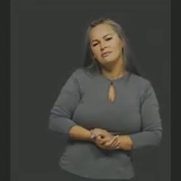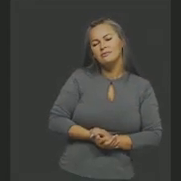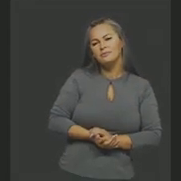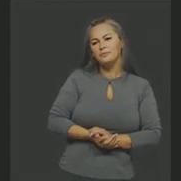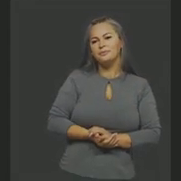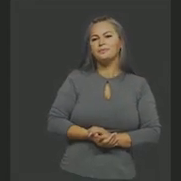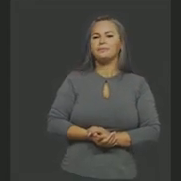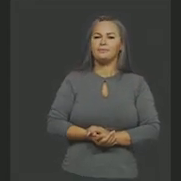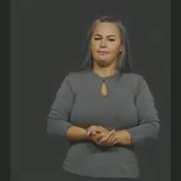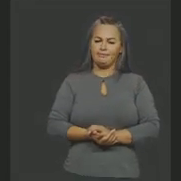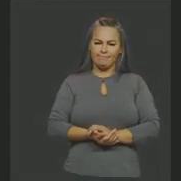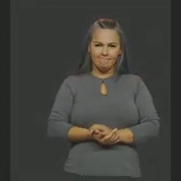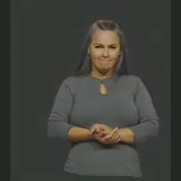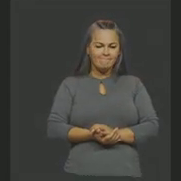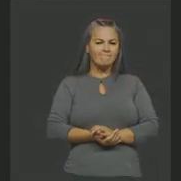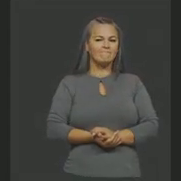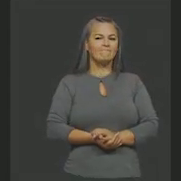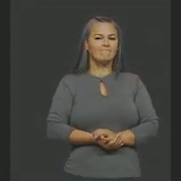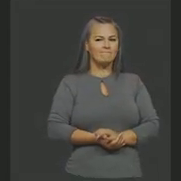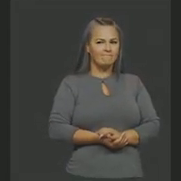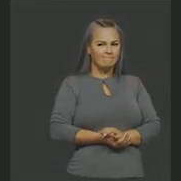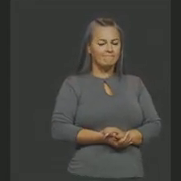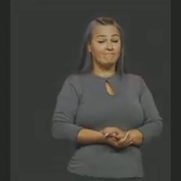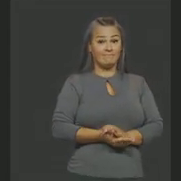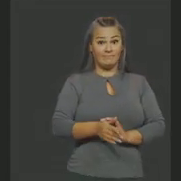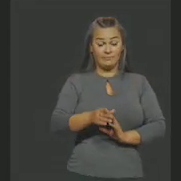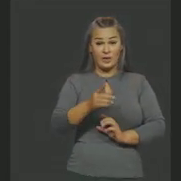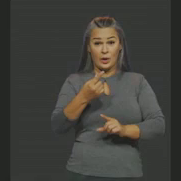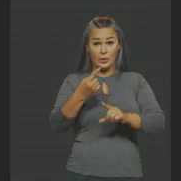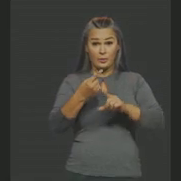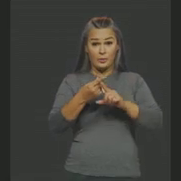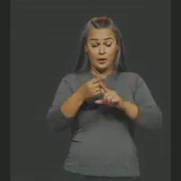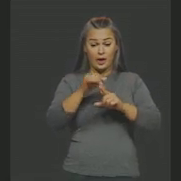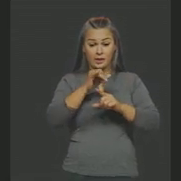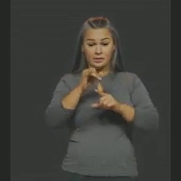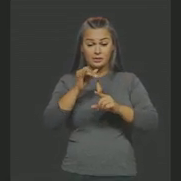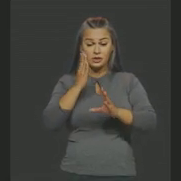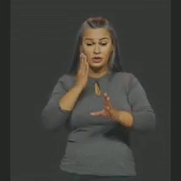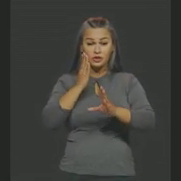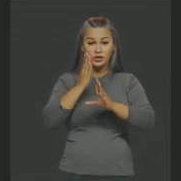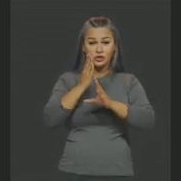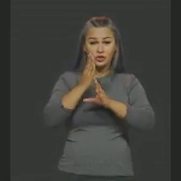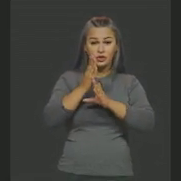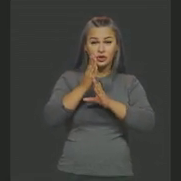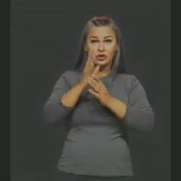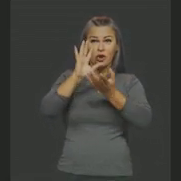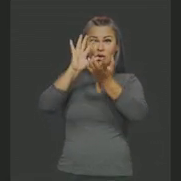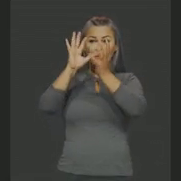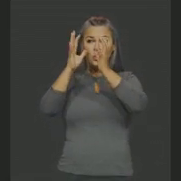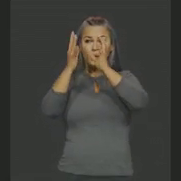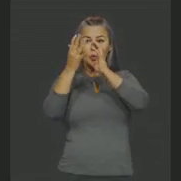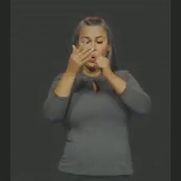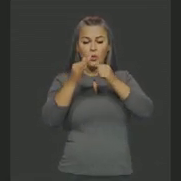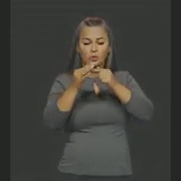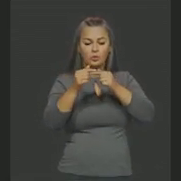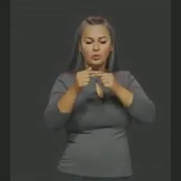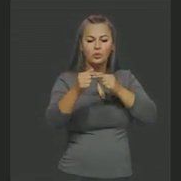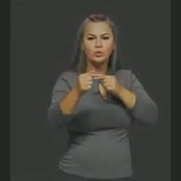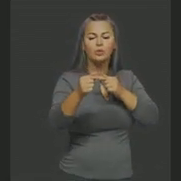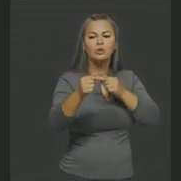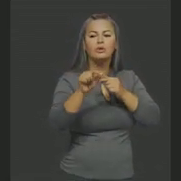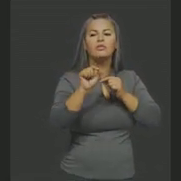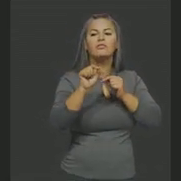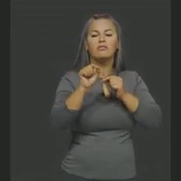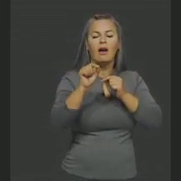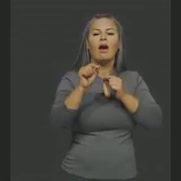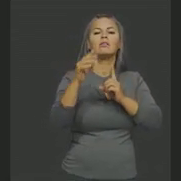Isso vai auxiliar tanto em diversas situações do cotidiano das pessoas, né? Se você vai sair de guarda-chuva ou não, que roupa que você vai